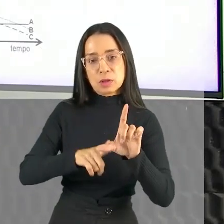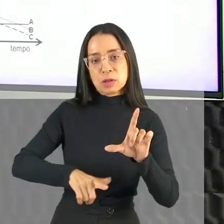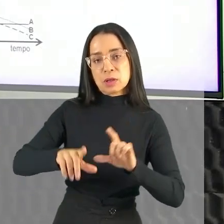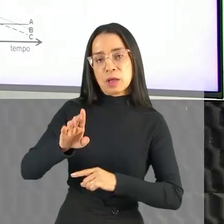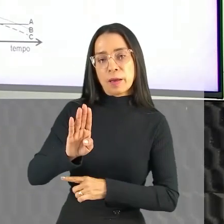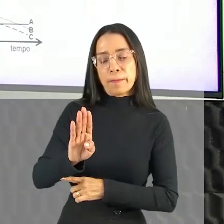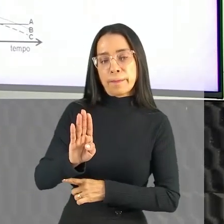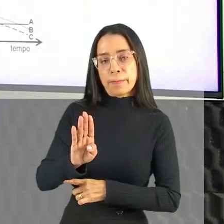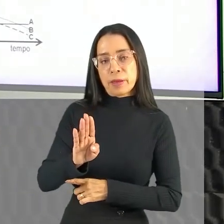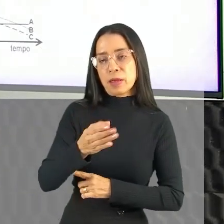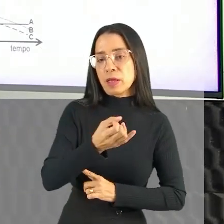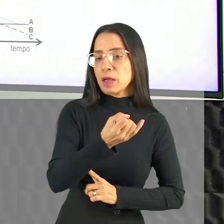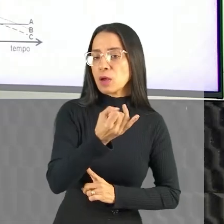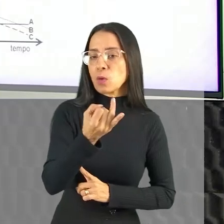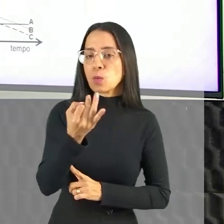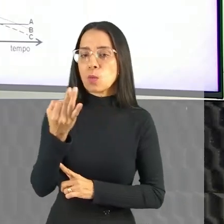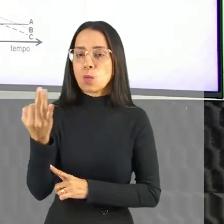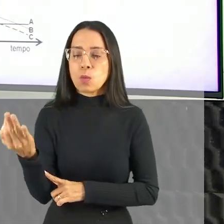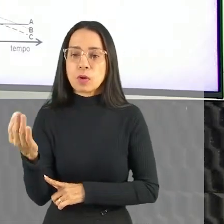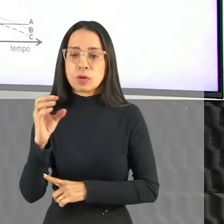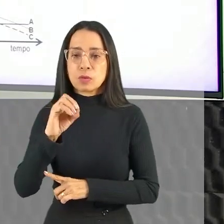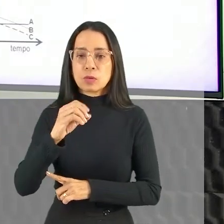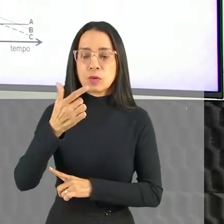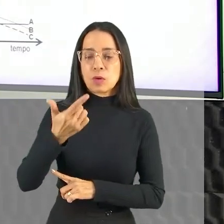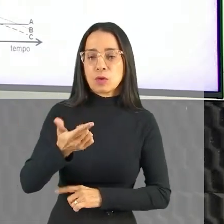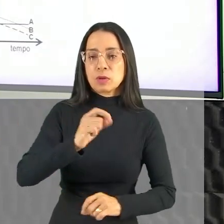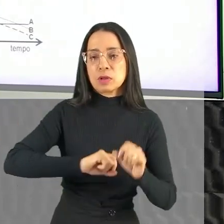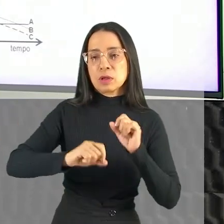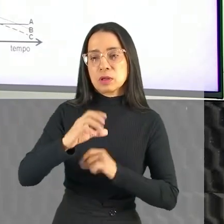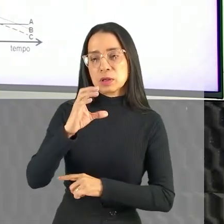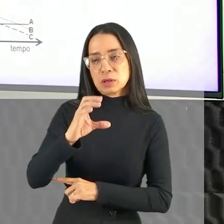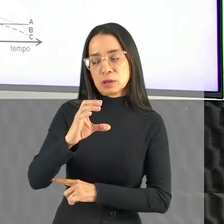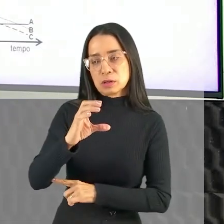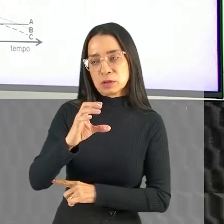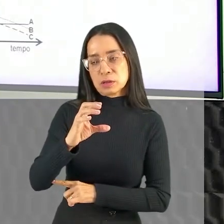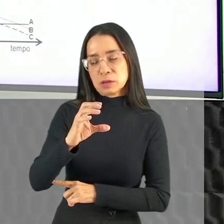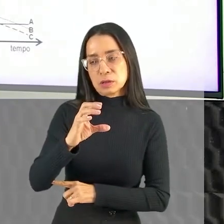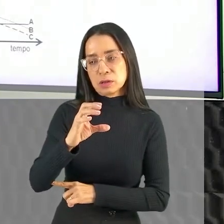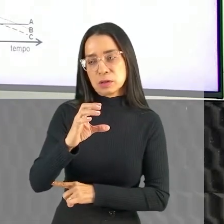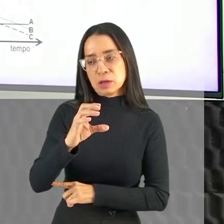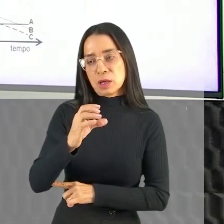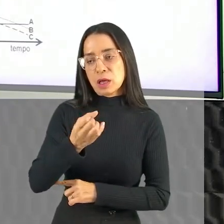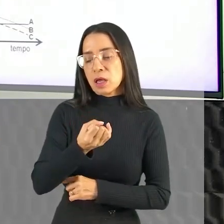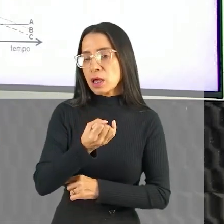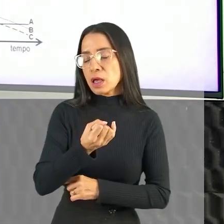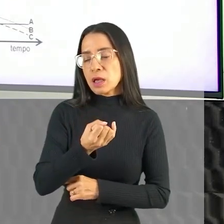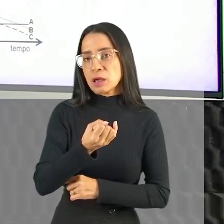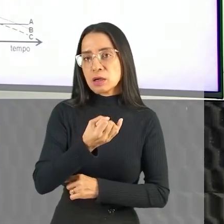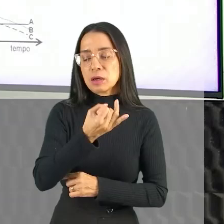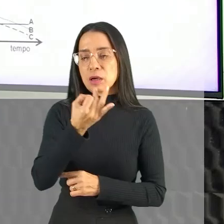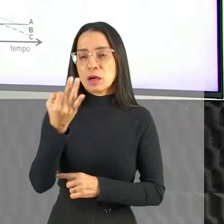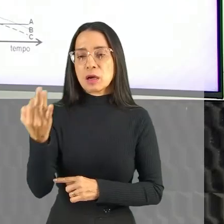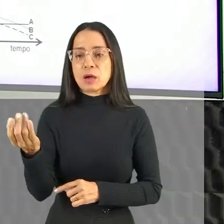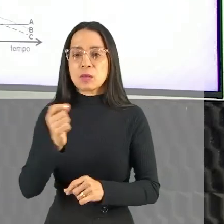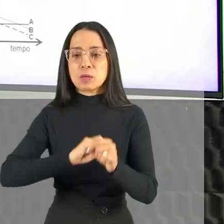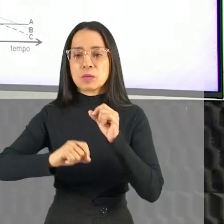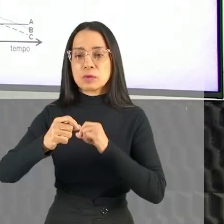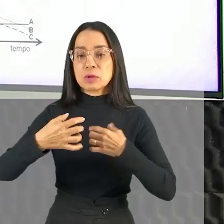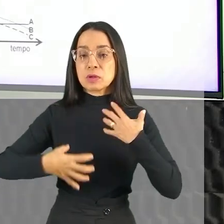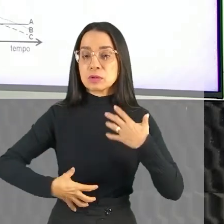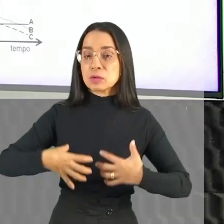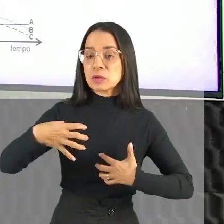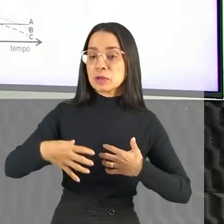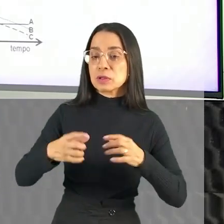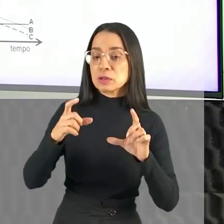a quantidade de oxigênio, e a C, a quantidade de organismos que dependem de oxigênio,